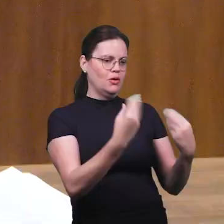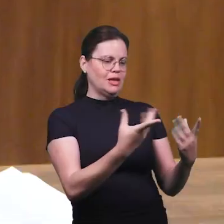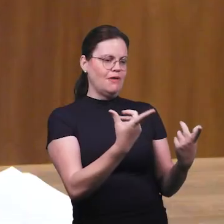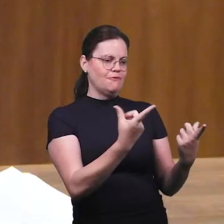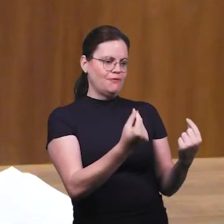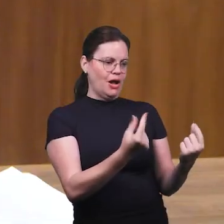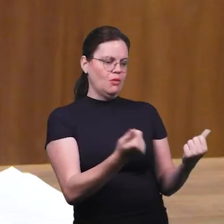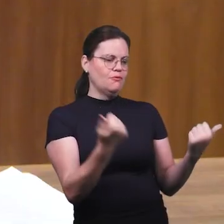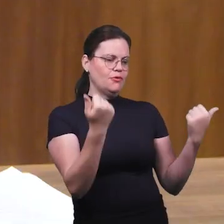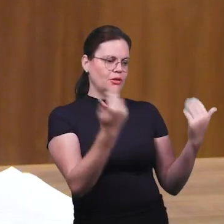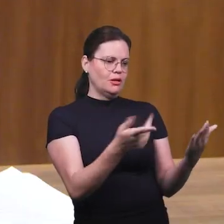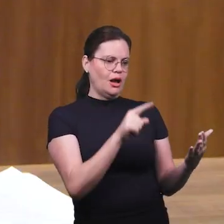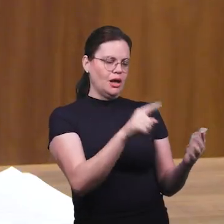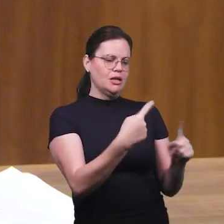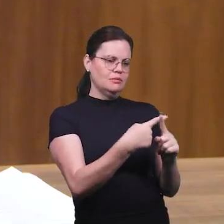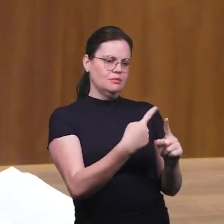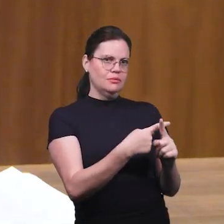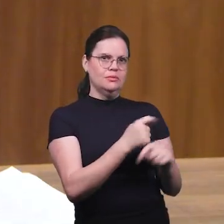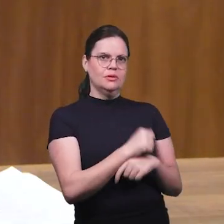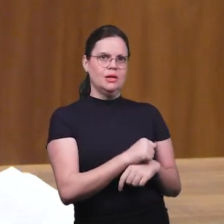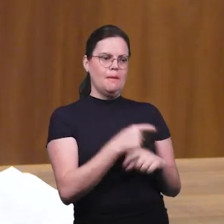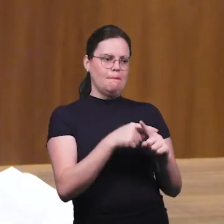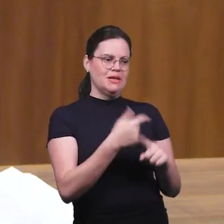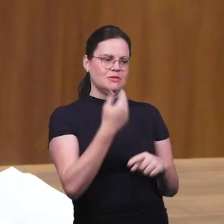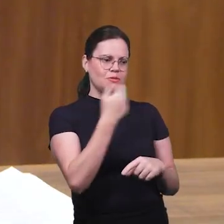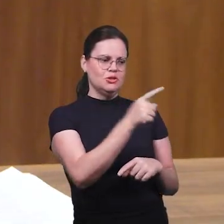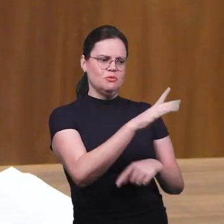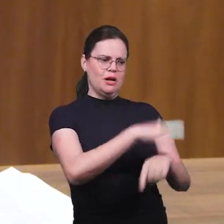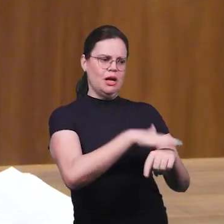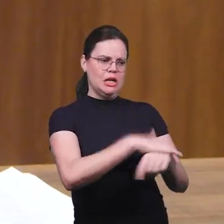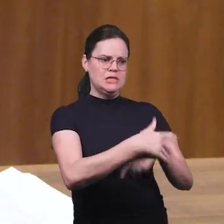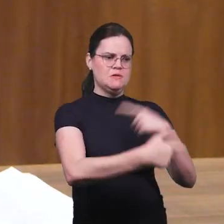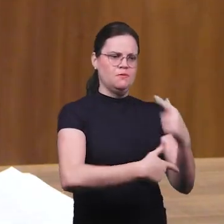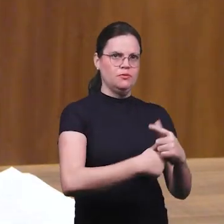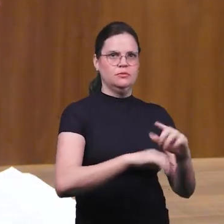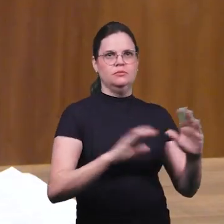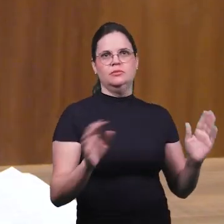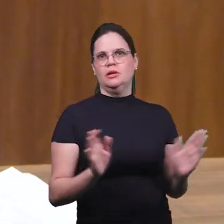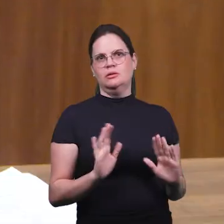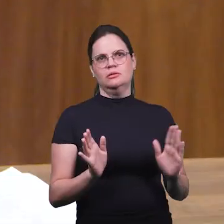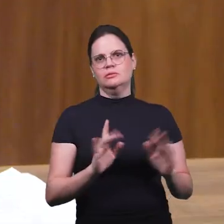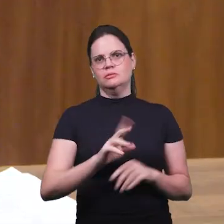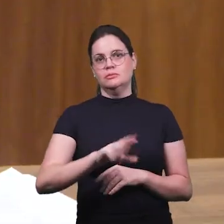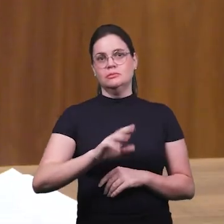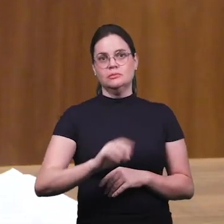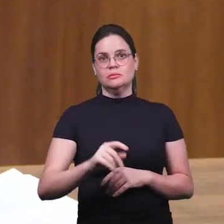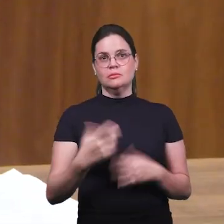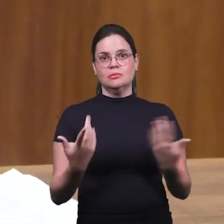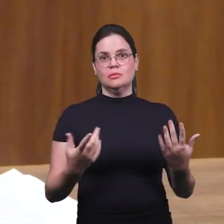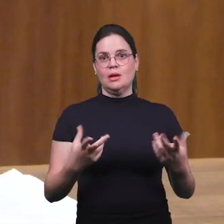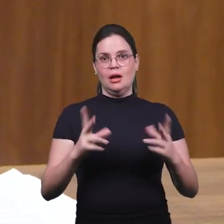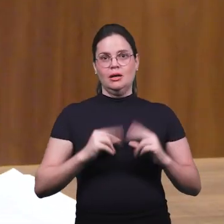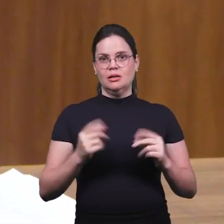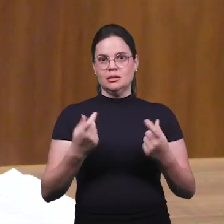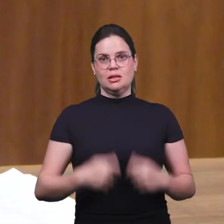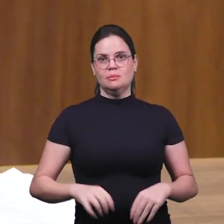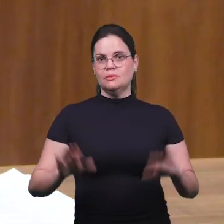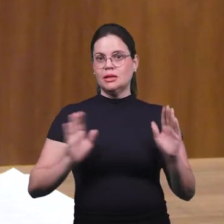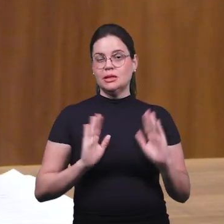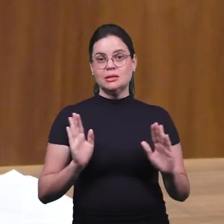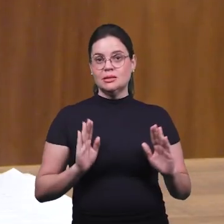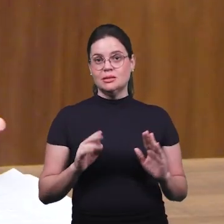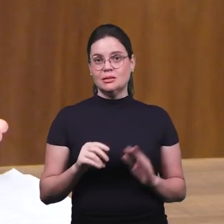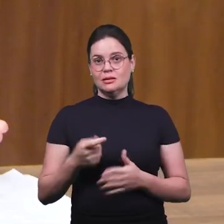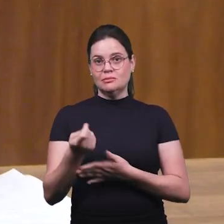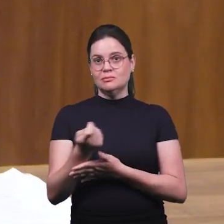eles, mas eu vou requerer dele um esforço especial, algo muito diferente. Não, a herança ela independe disso, né?